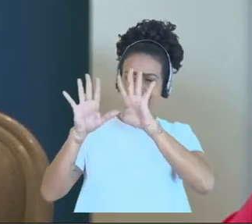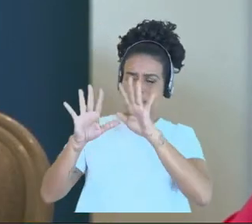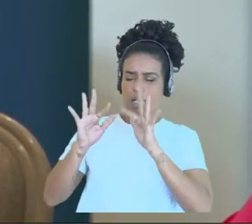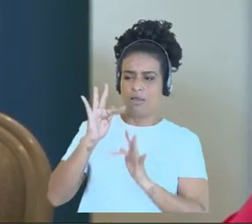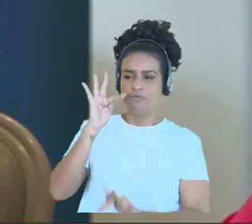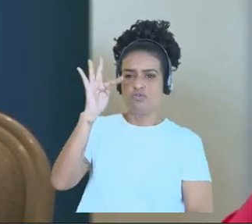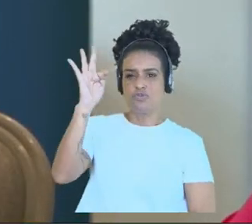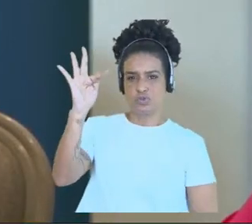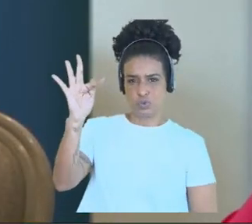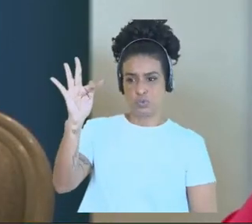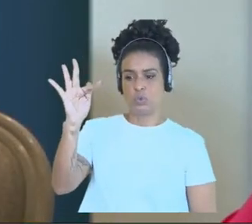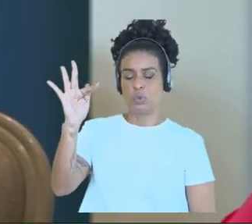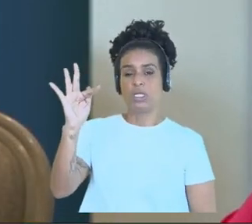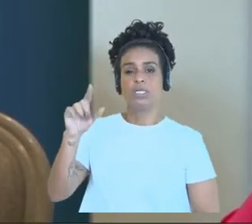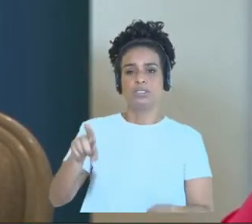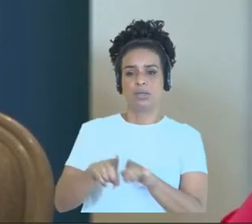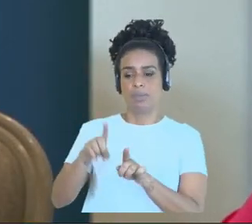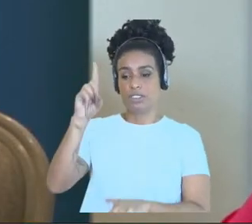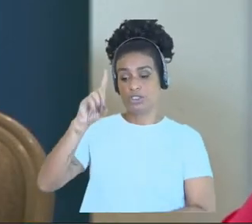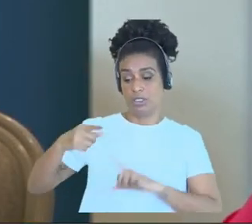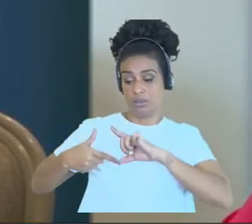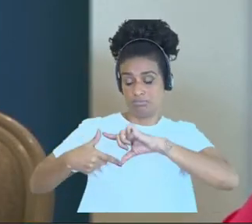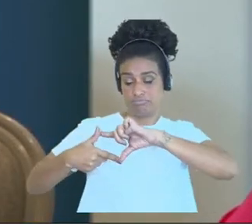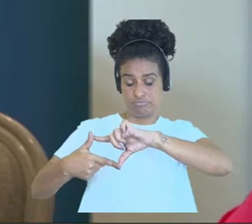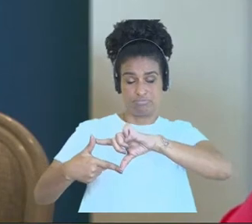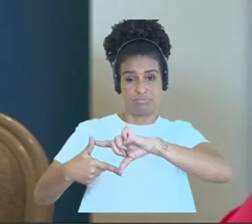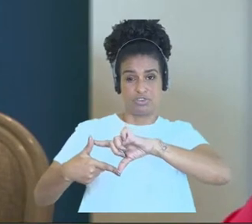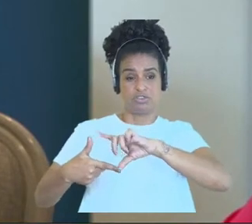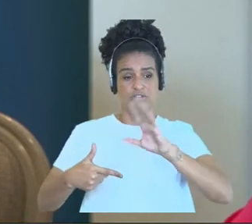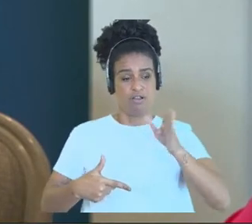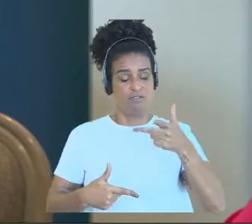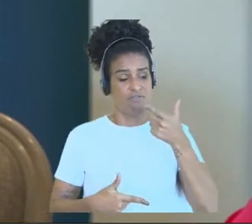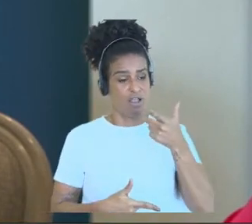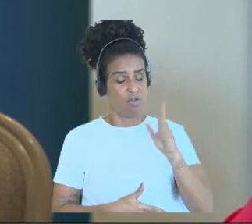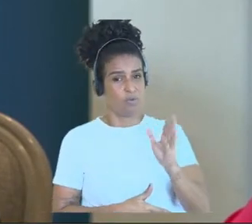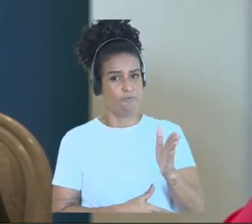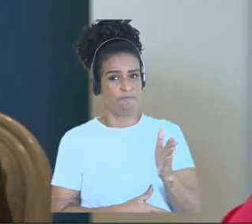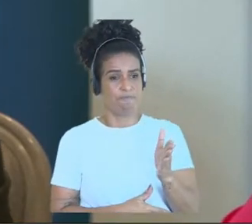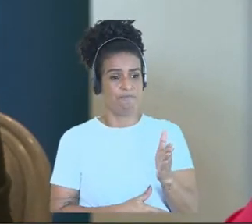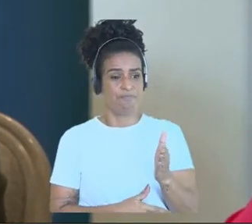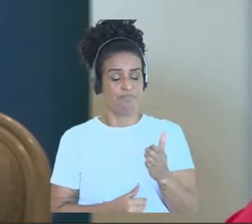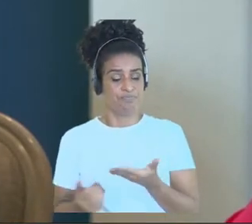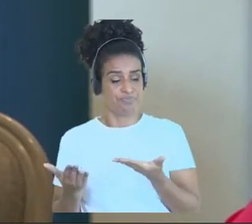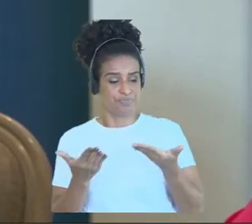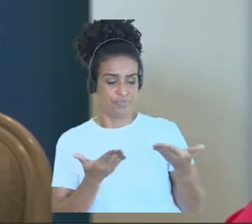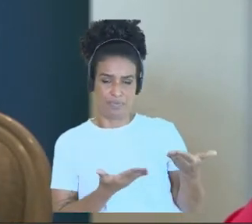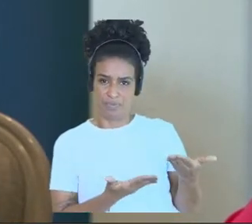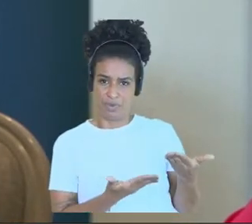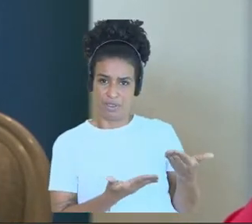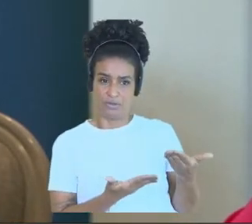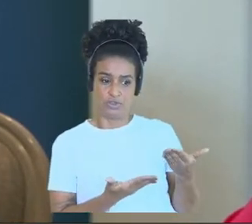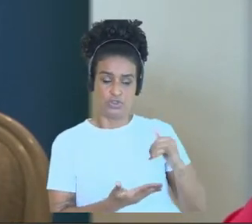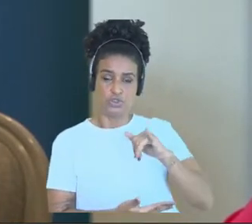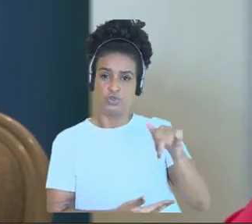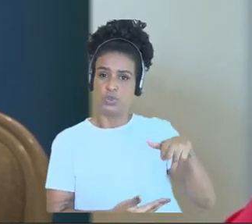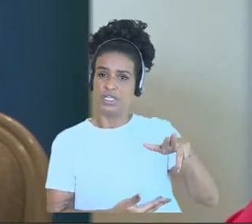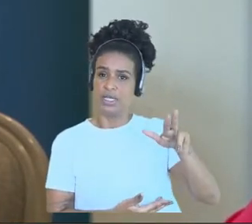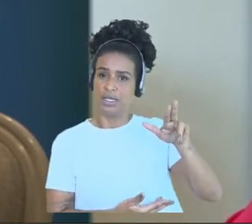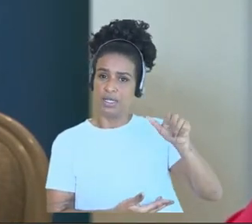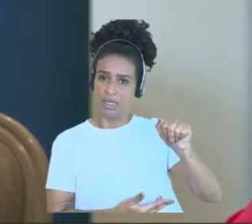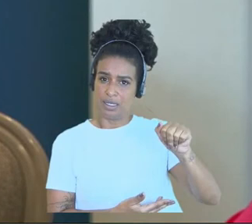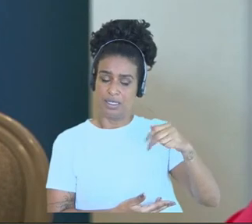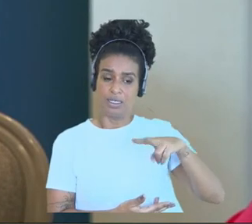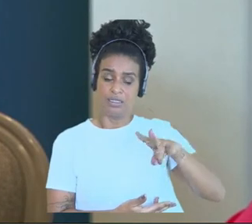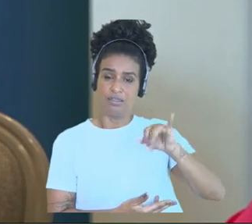futuro dessa direita conservadora que você mencionou, muito estimulante. Passamos então a palavra agora à Juliana Damasceno, que vai